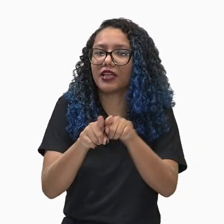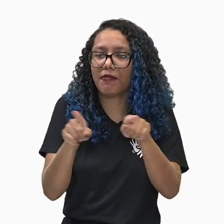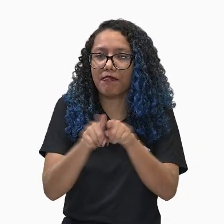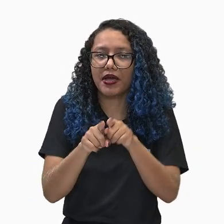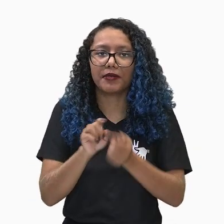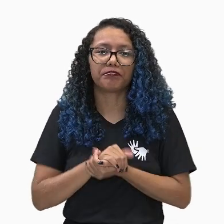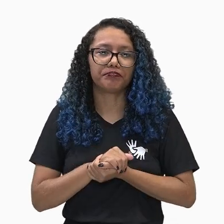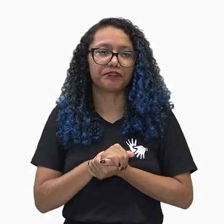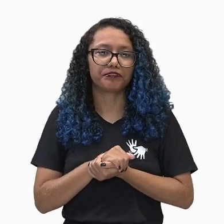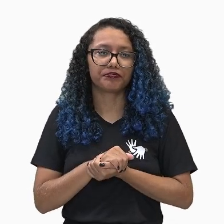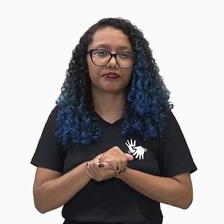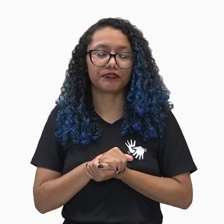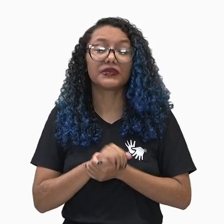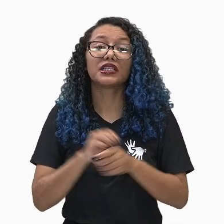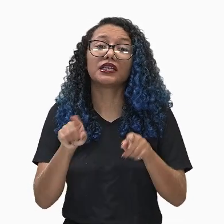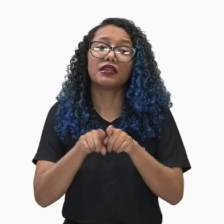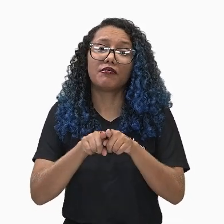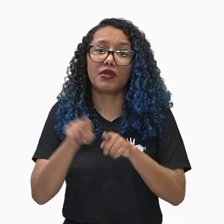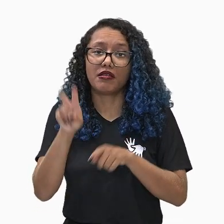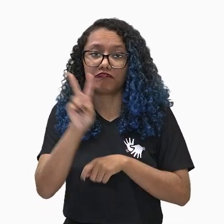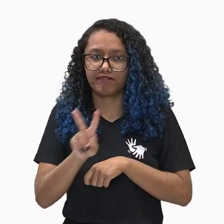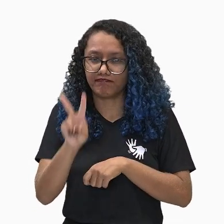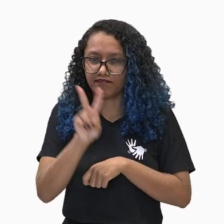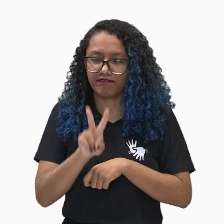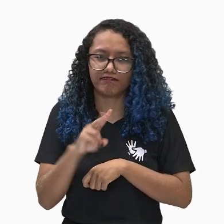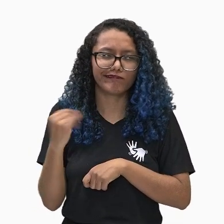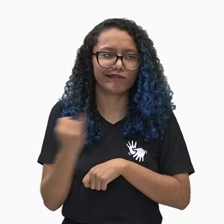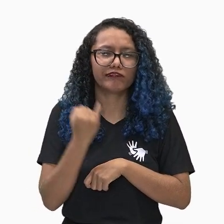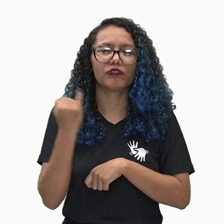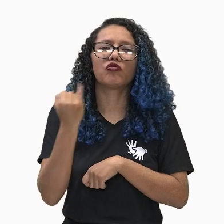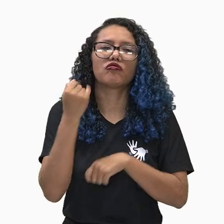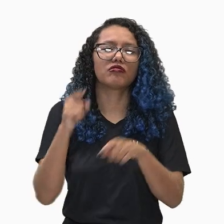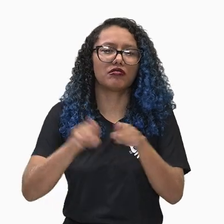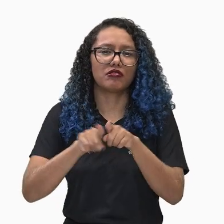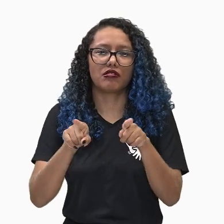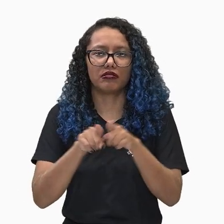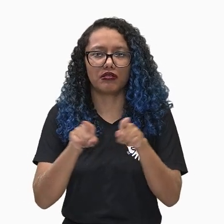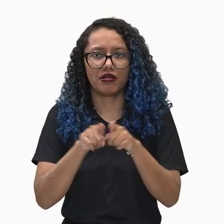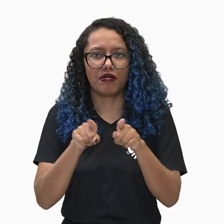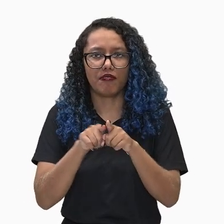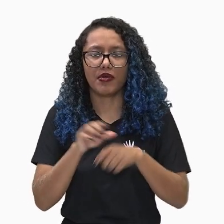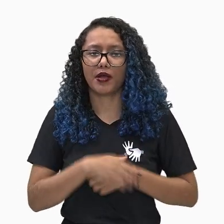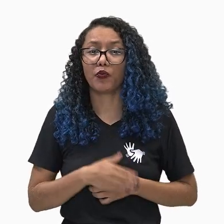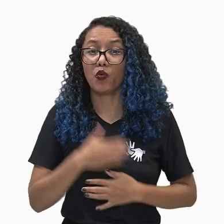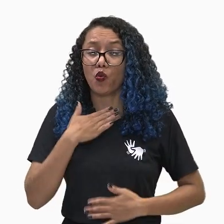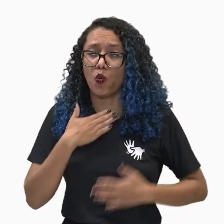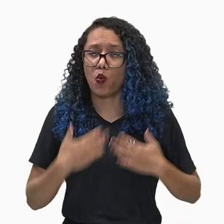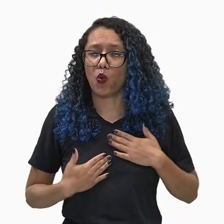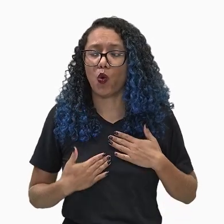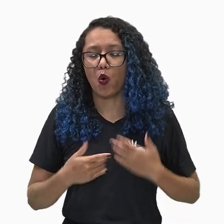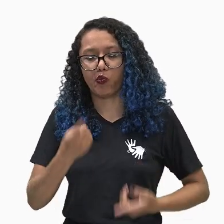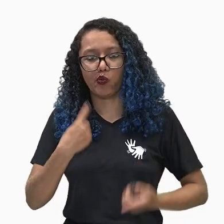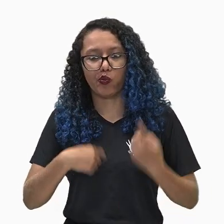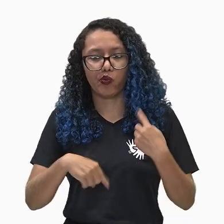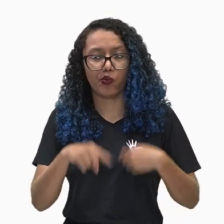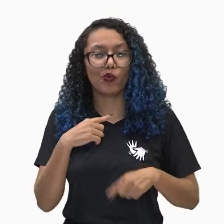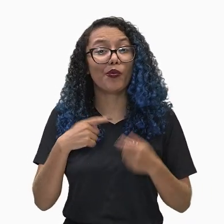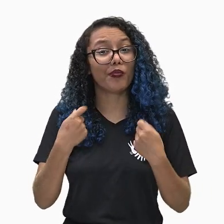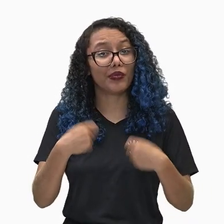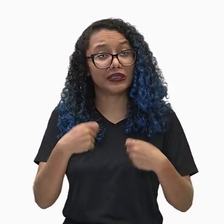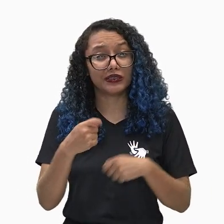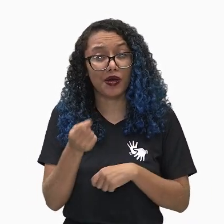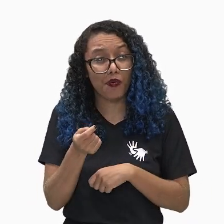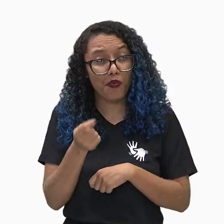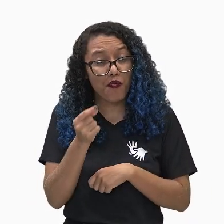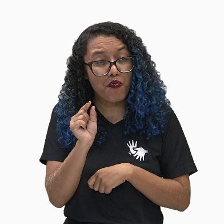as vitaminas, que são essenciais para o nosso metabolismo em pequenas quantidades,